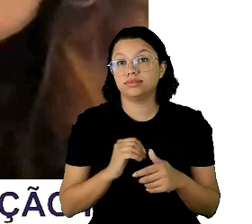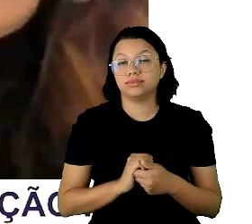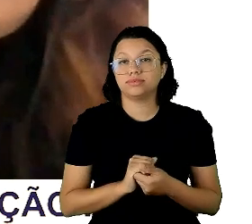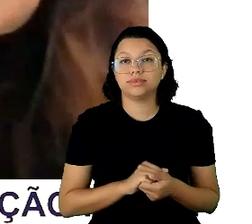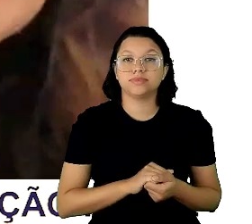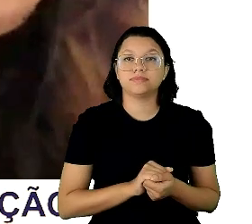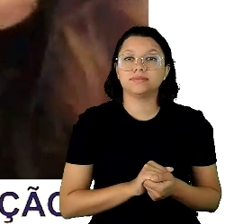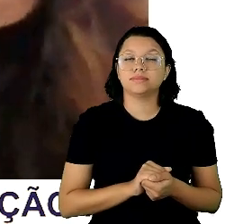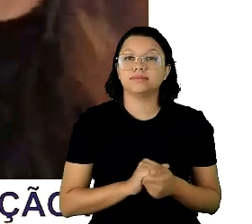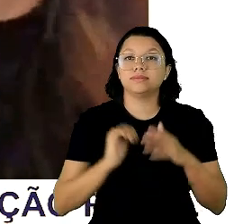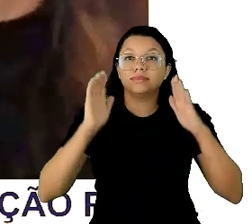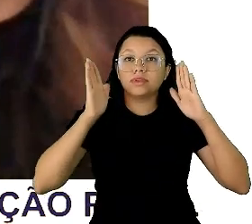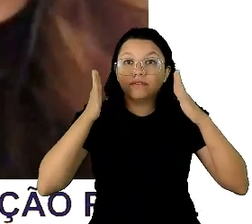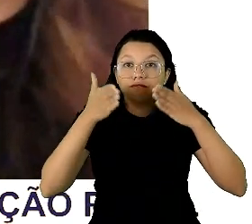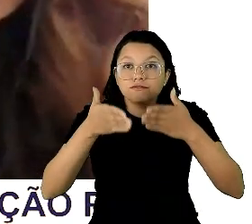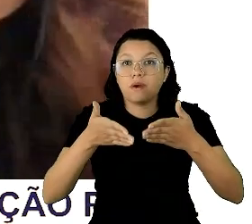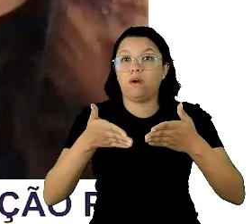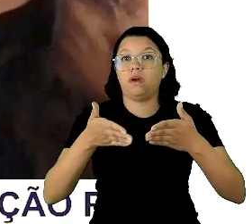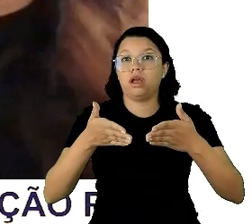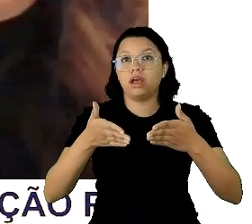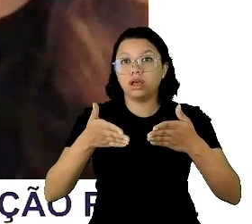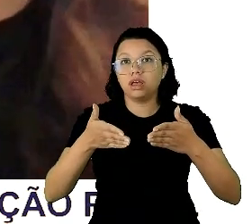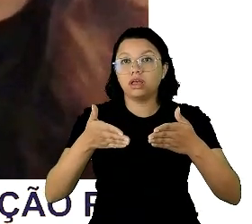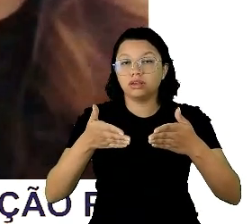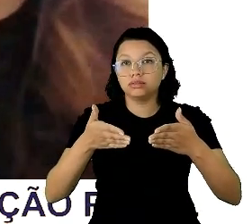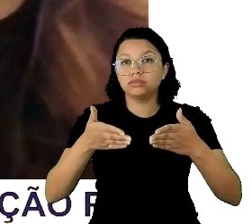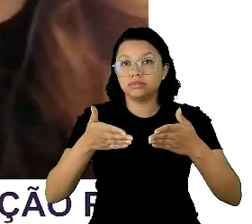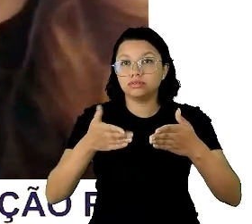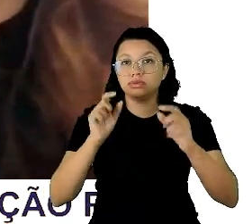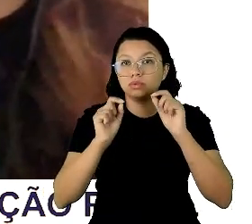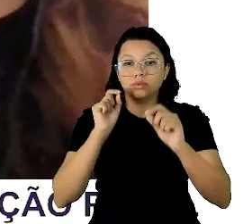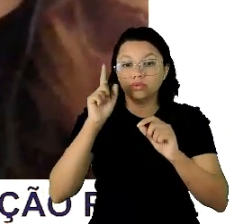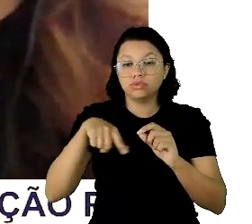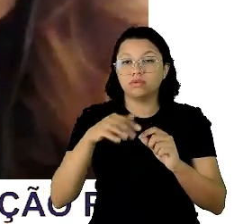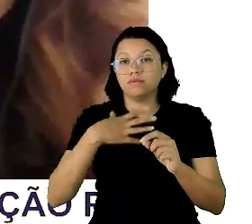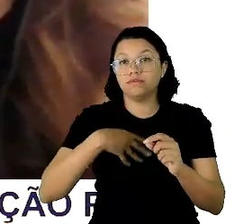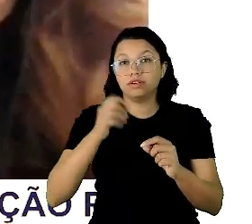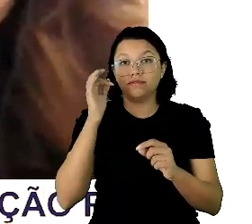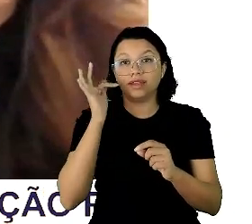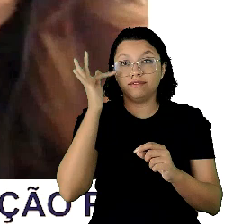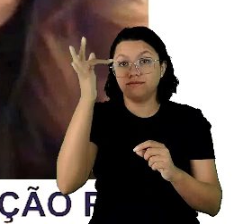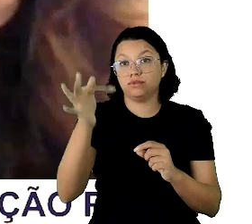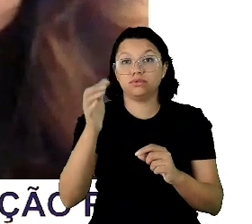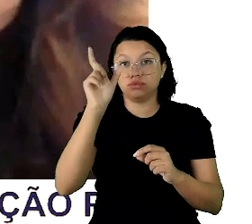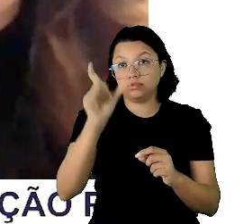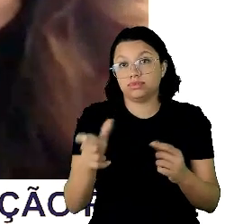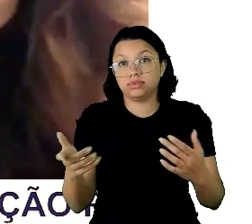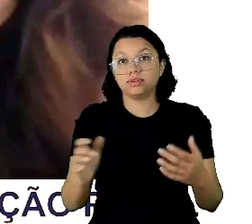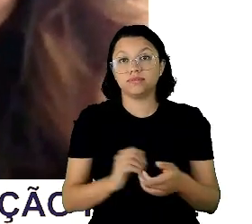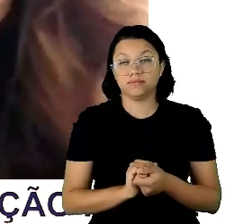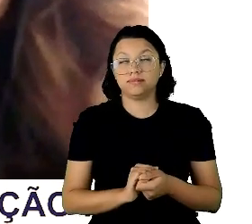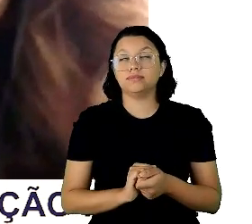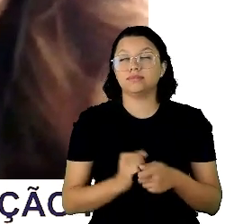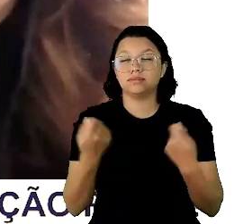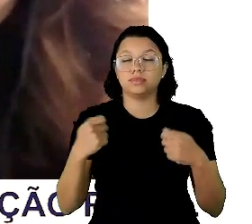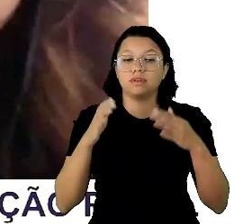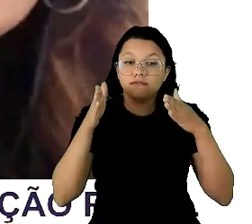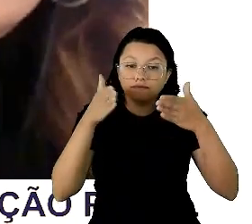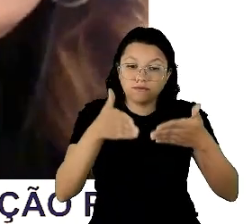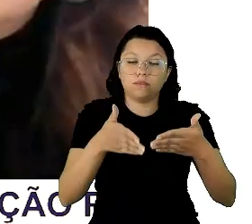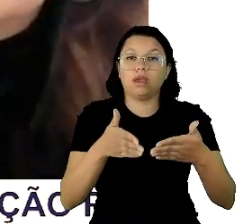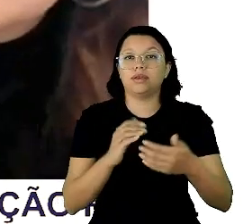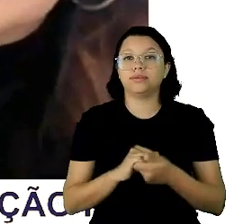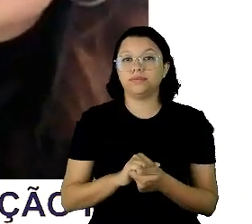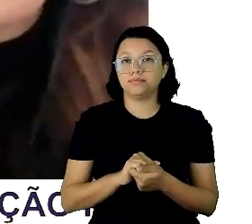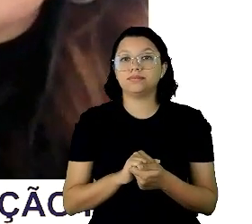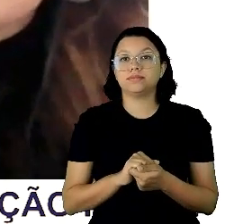e foca no caráter do seu filho, né? Então, acho que a gente tem que pensar nisso e focar realmente no